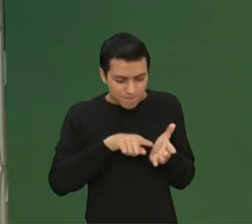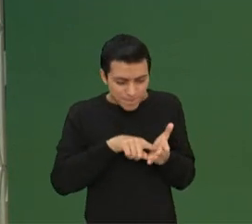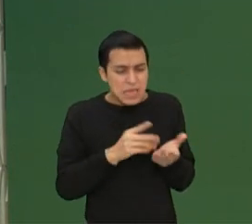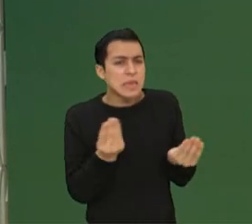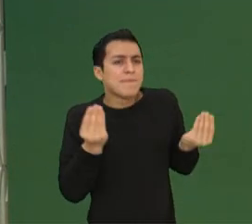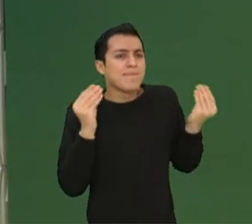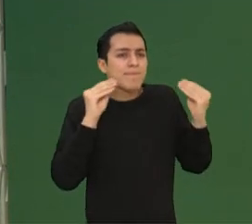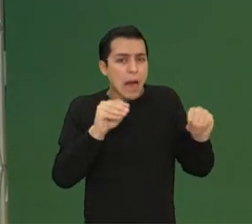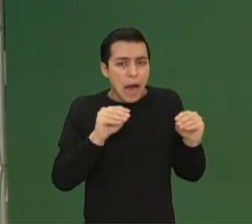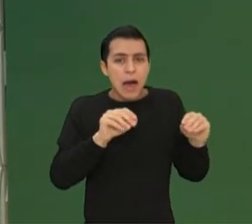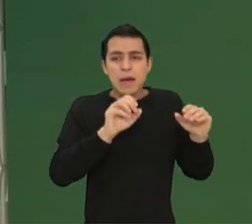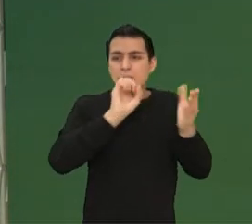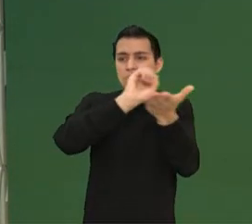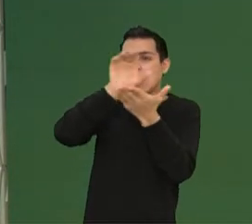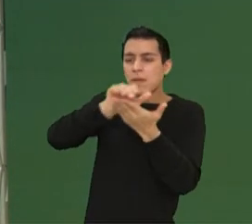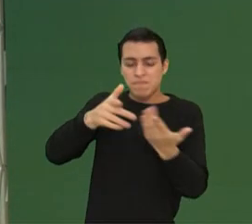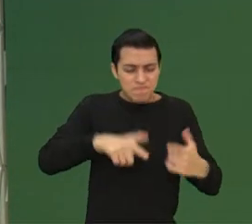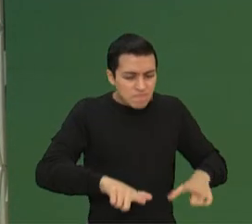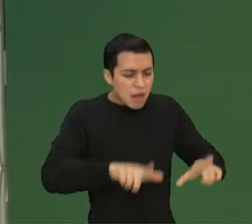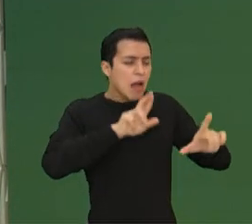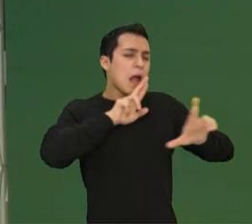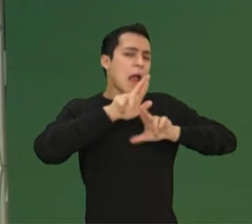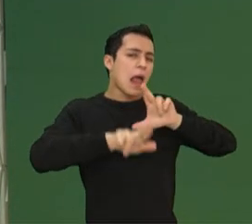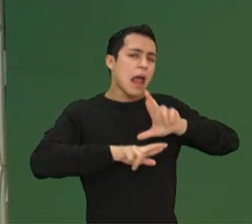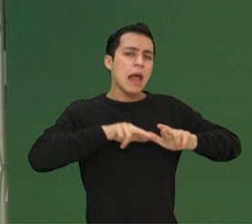enquete, certo?